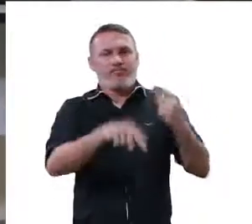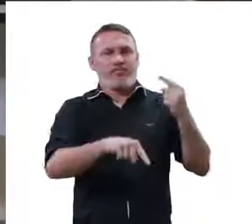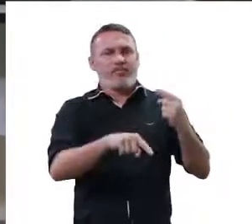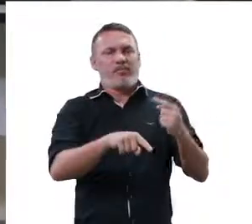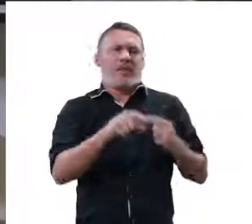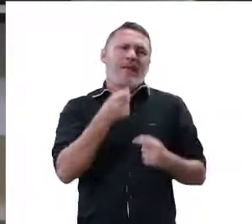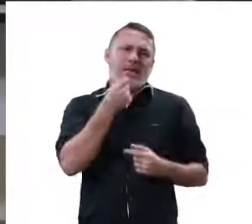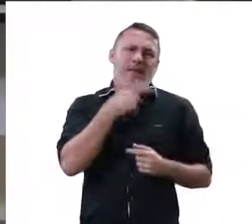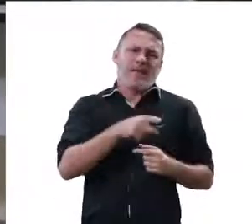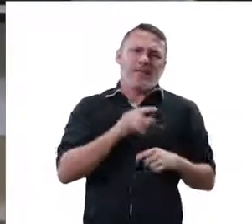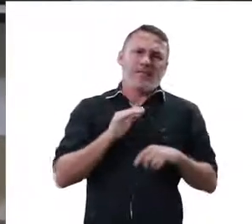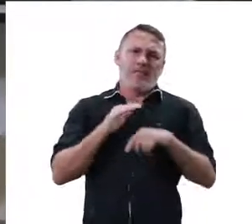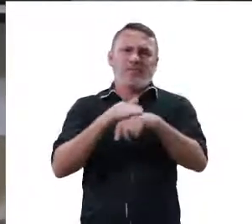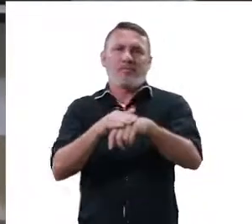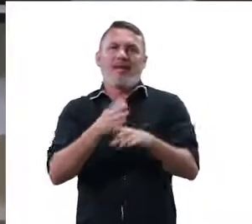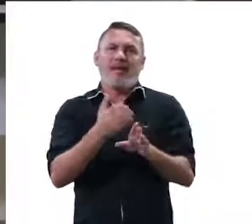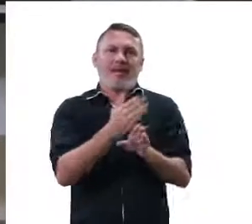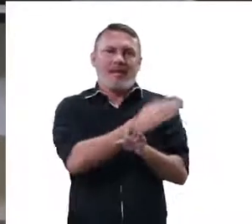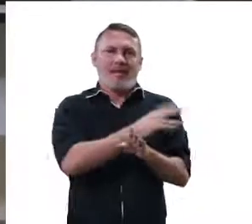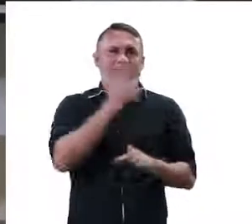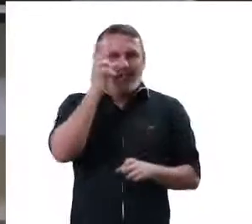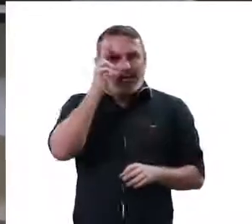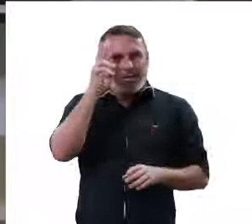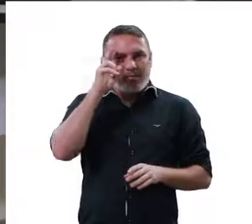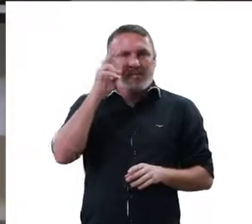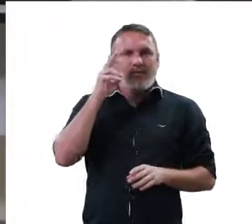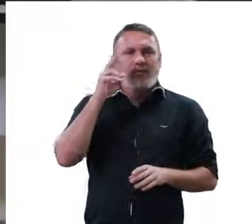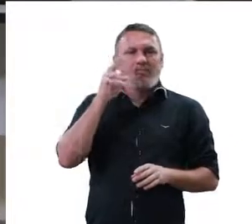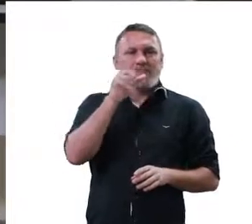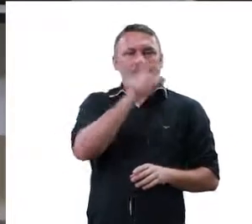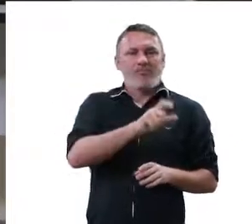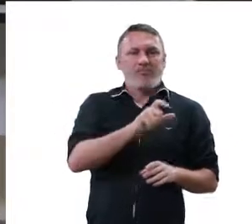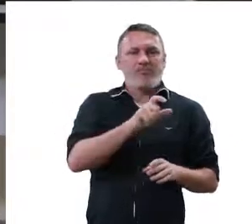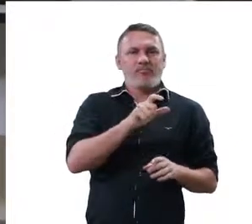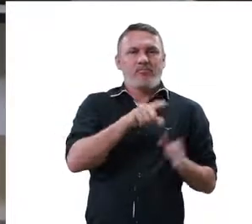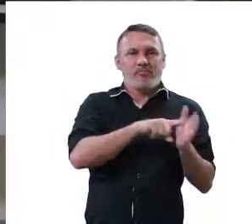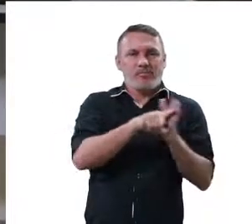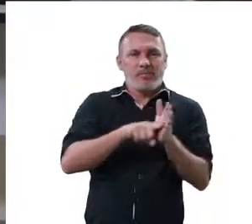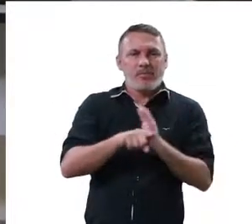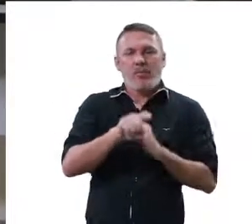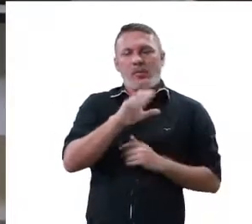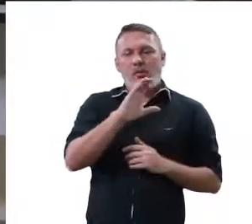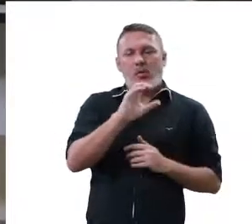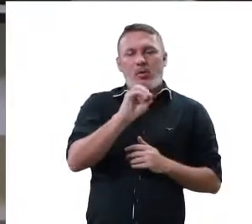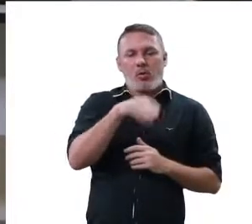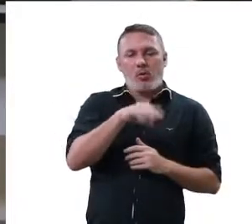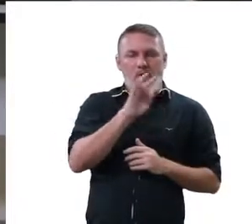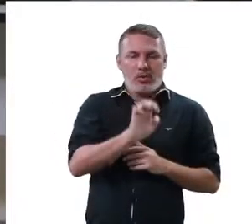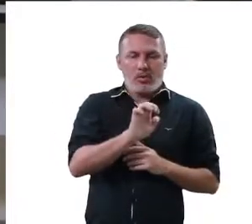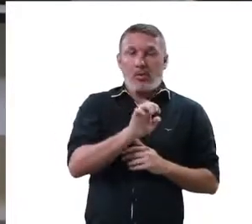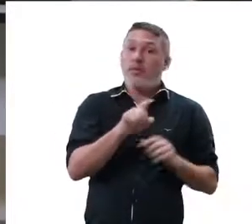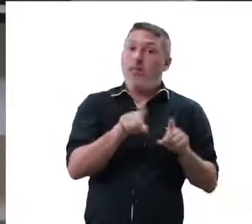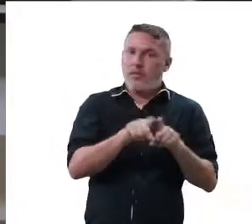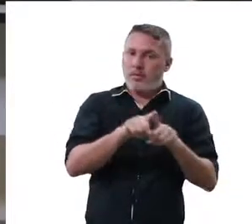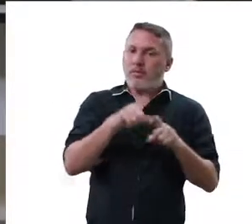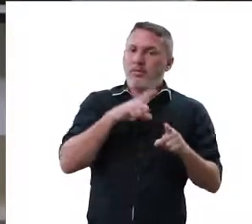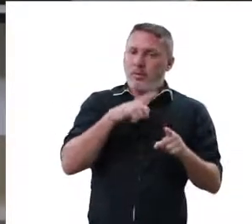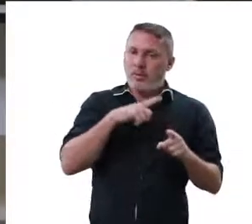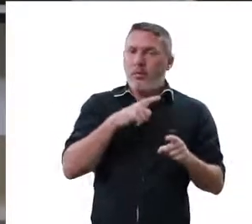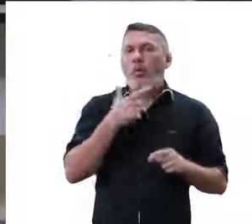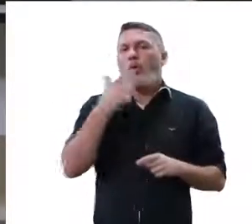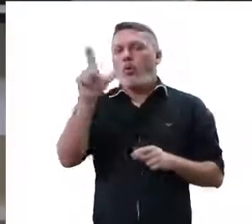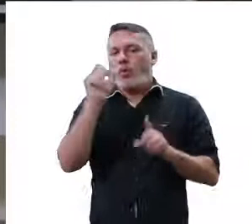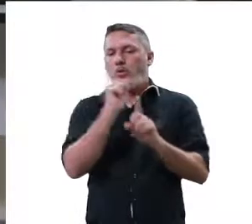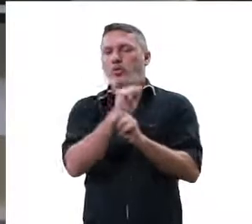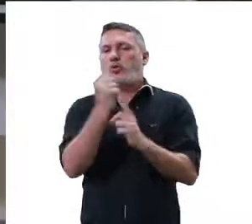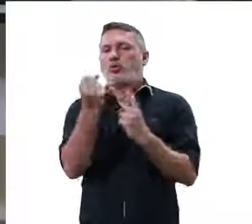positivistas, né, eu estou falando, obviamente, do Comte, mas também uma relativa separação em relação a um outro